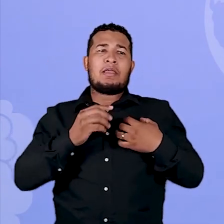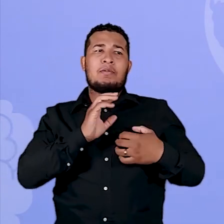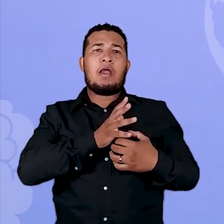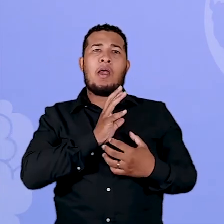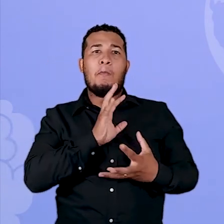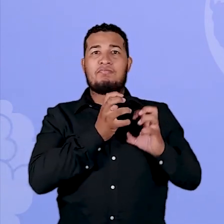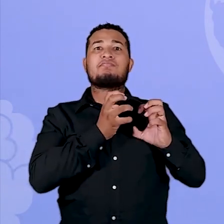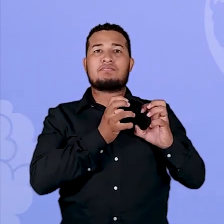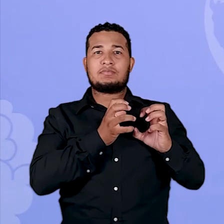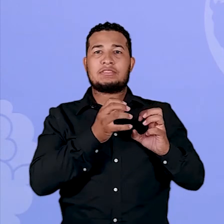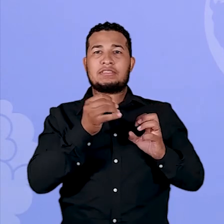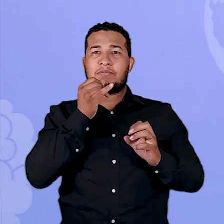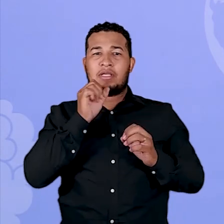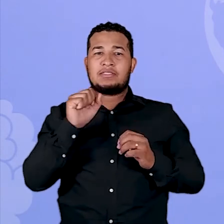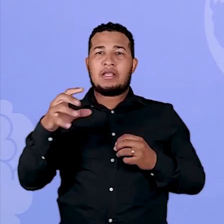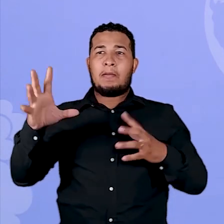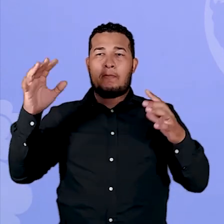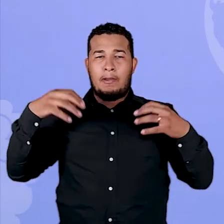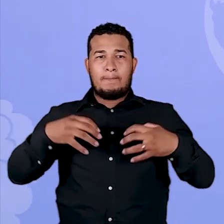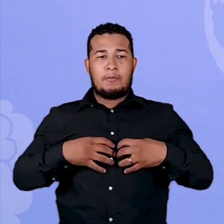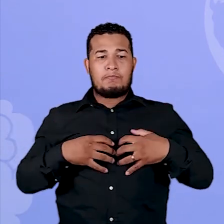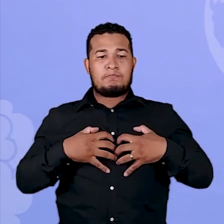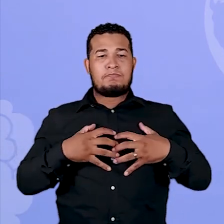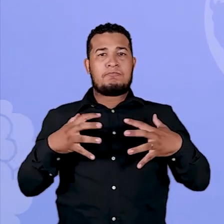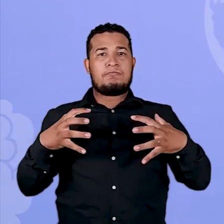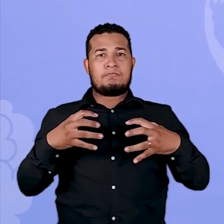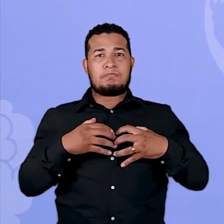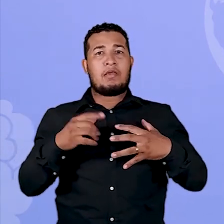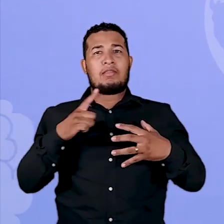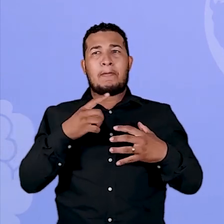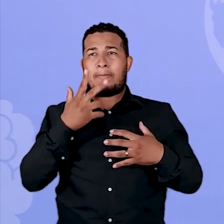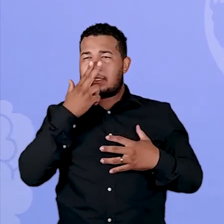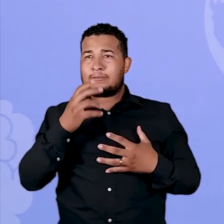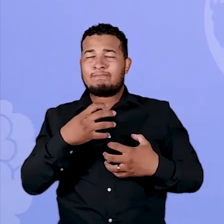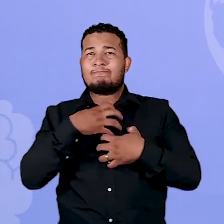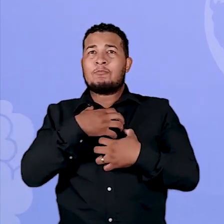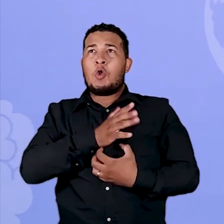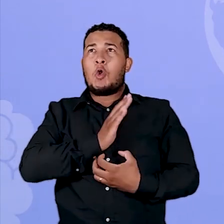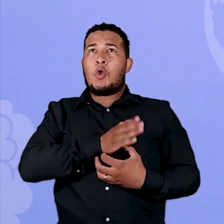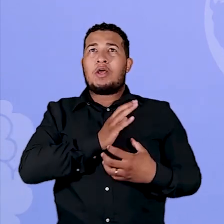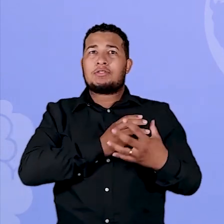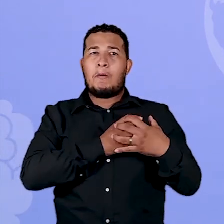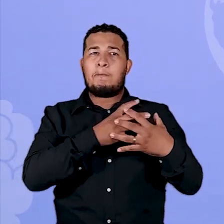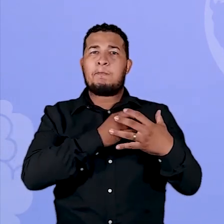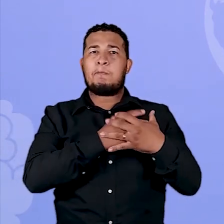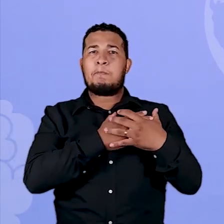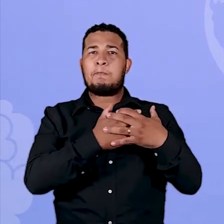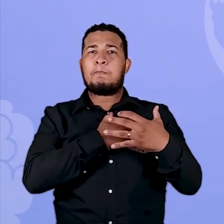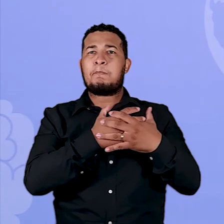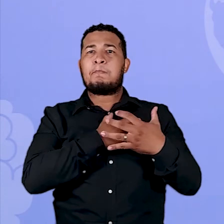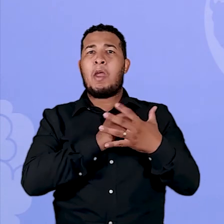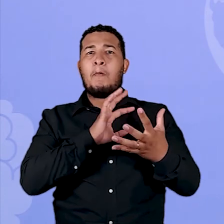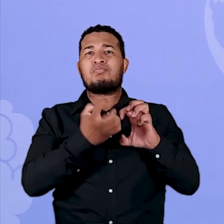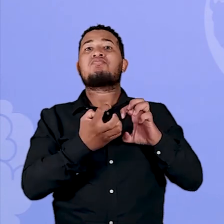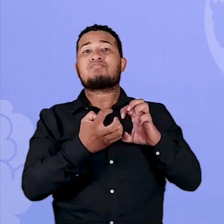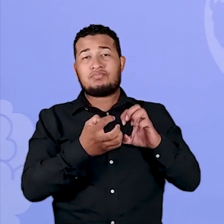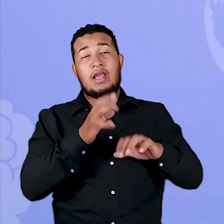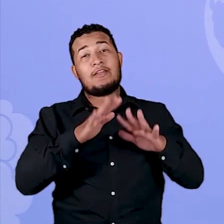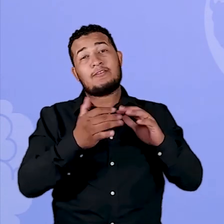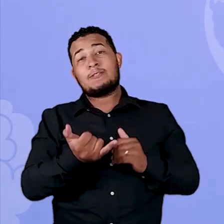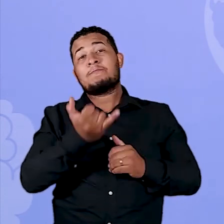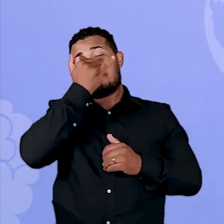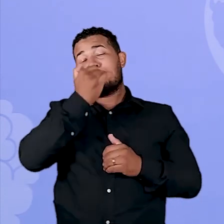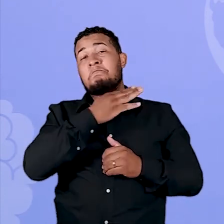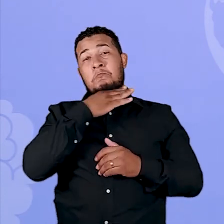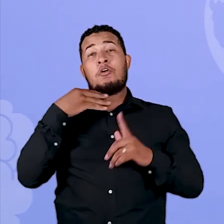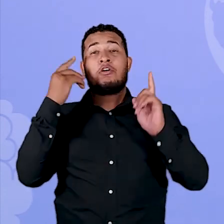passo a corrente aqui pelo meu tórax, vai fazer com que haja um descompasso do meu coração e tudo mais, que venha, pode ser que leve a óbito, beleza?